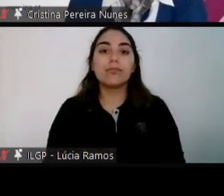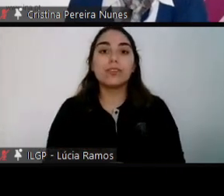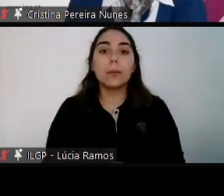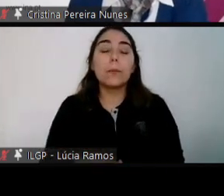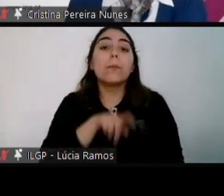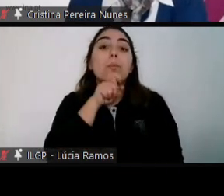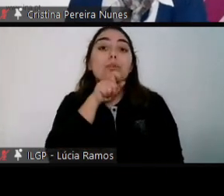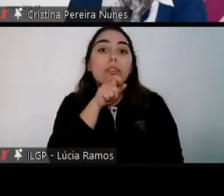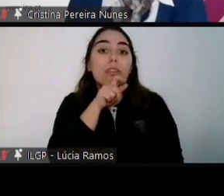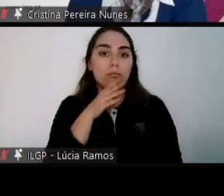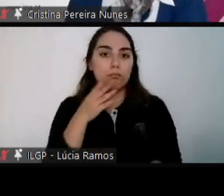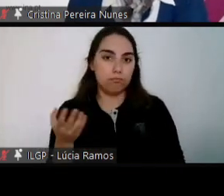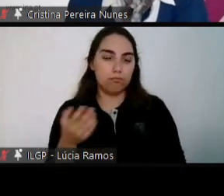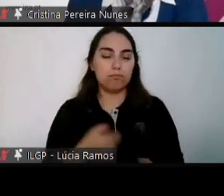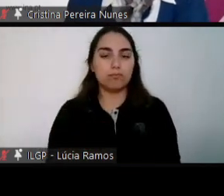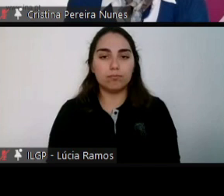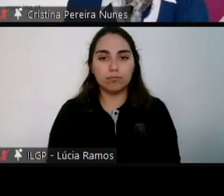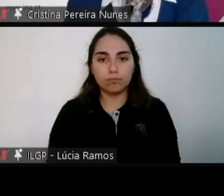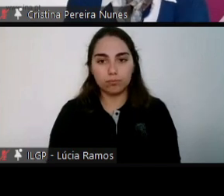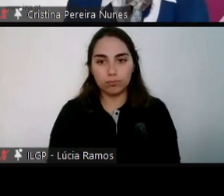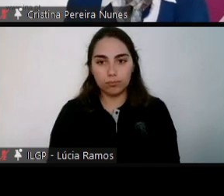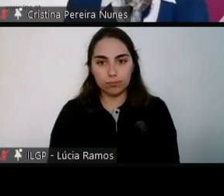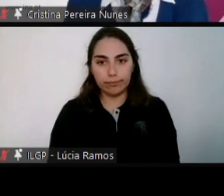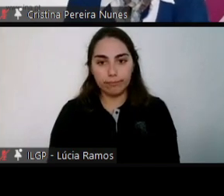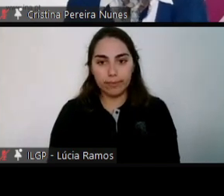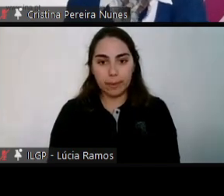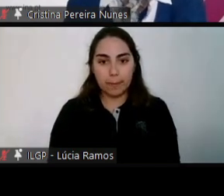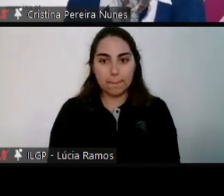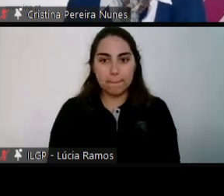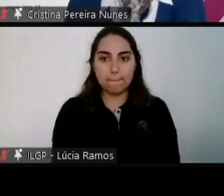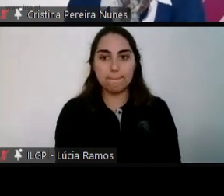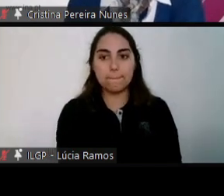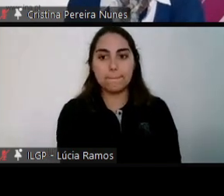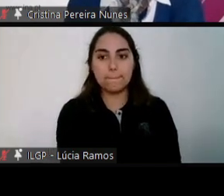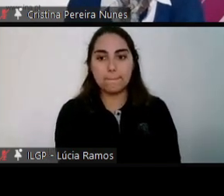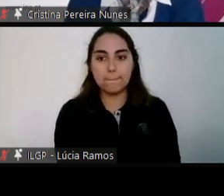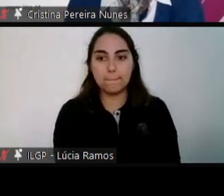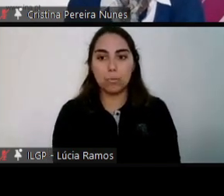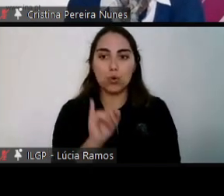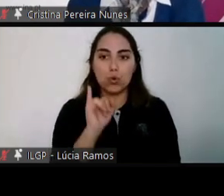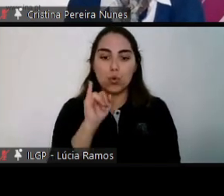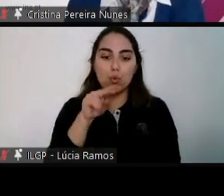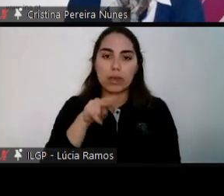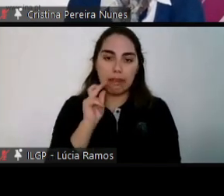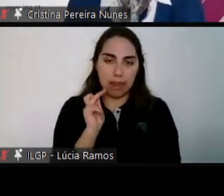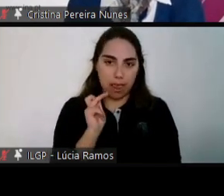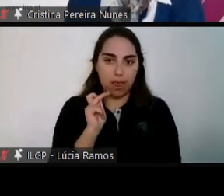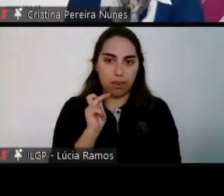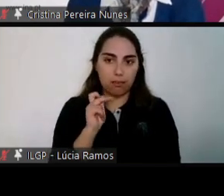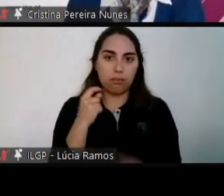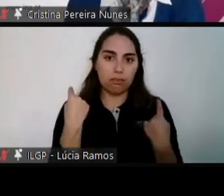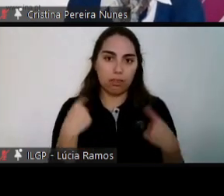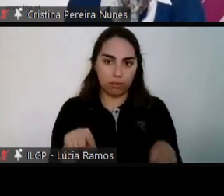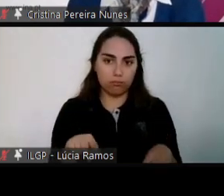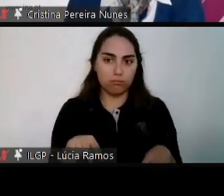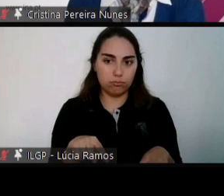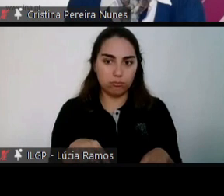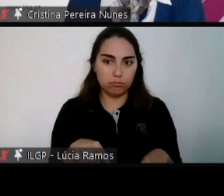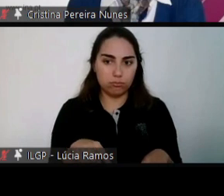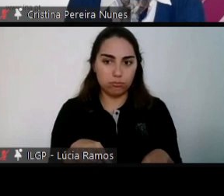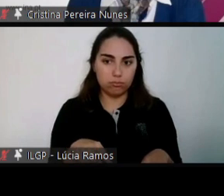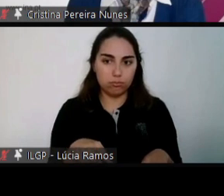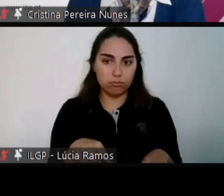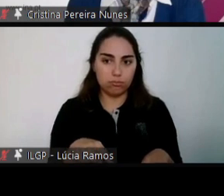oportunidades. O INA tem vários cursos. Em vários cursos. E ainda pegando, eu peço desculpa,